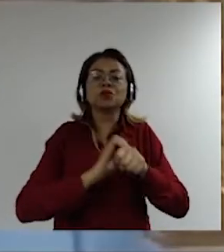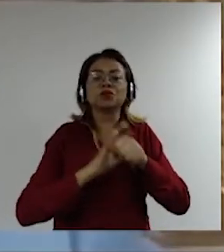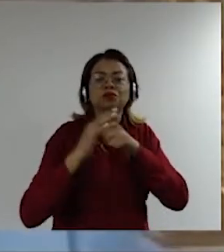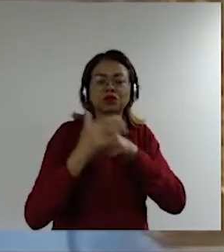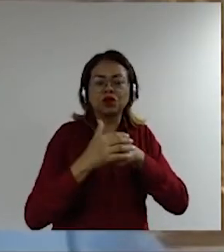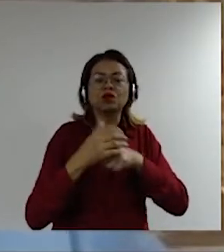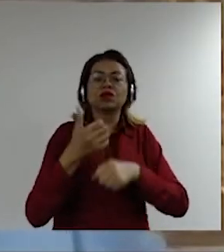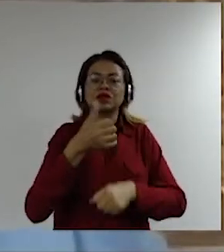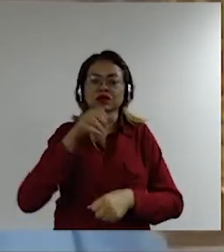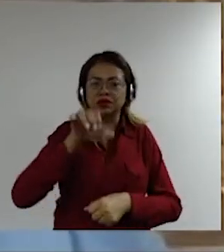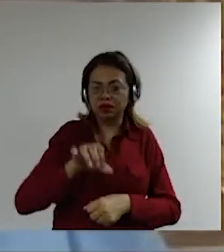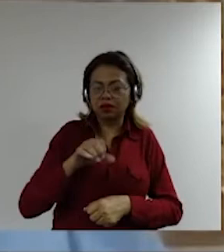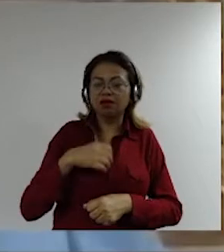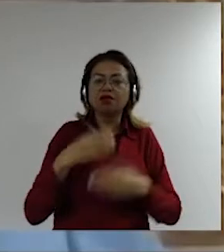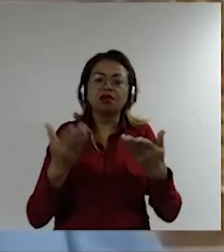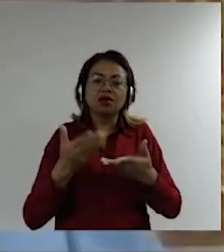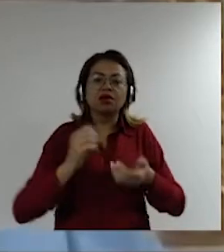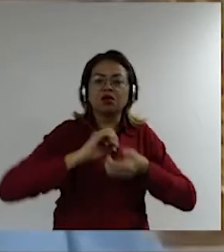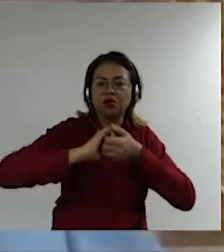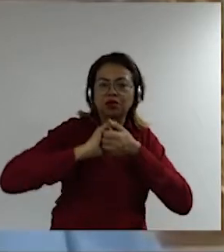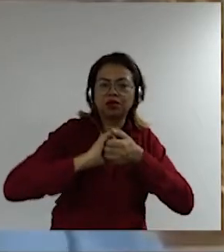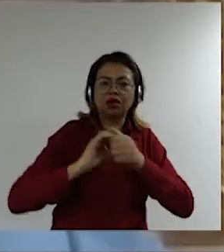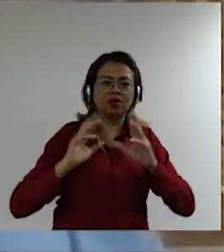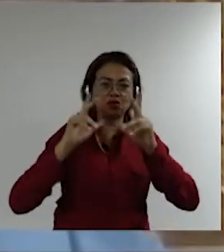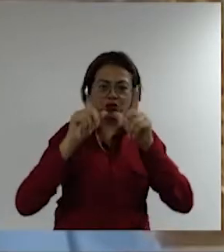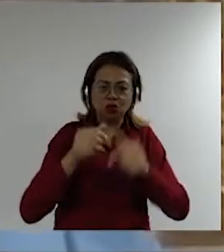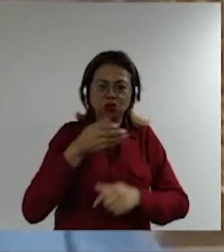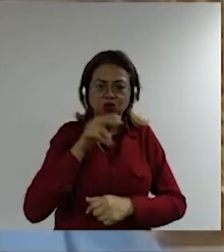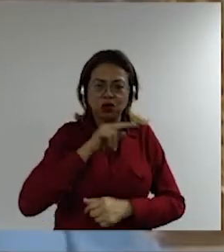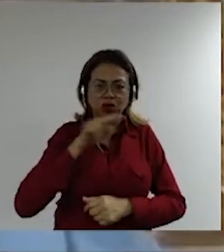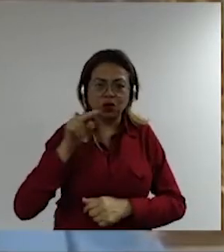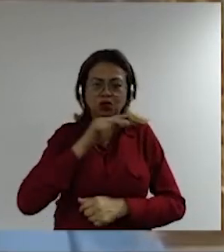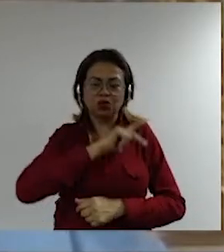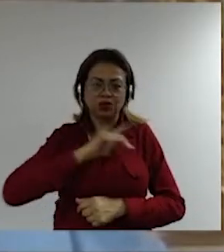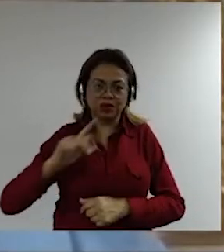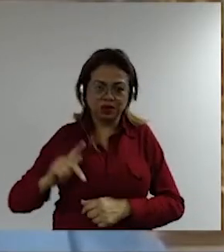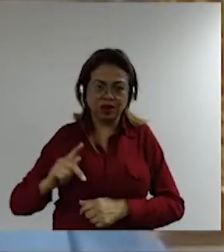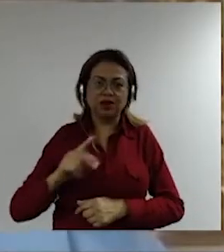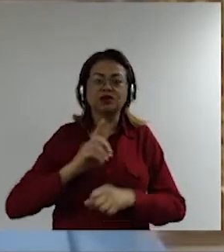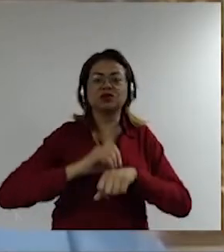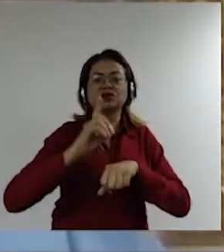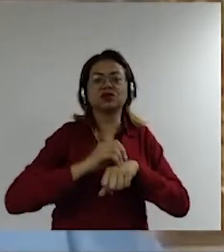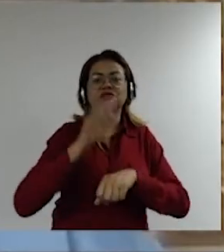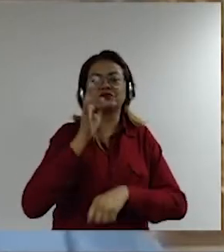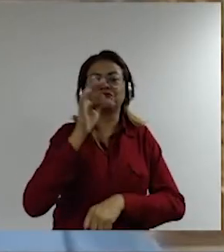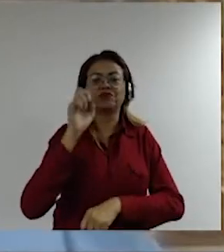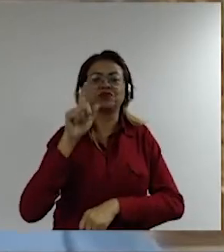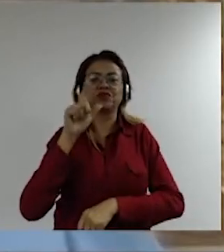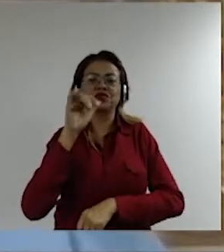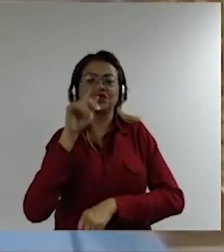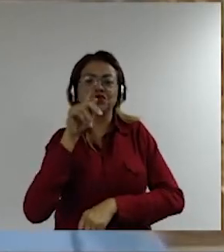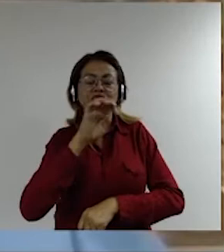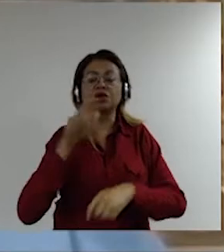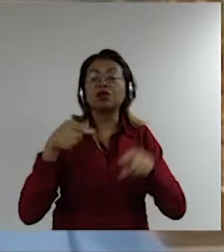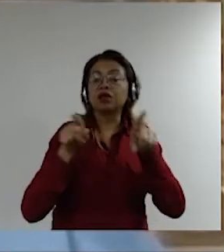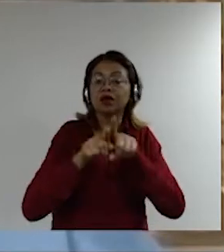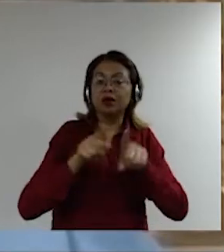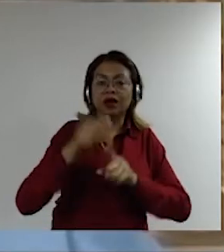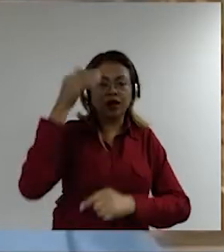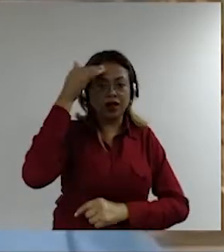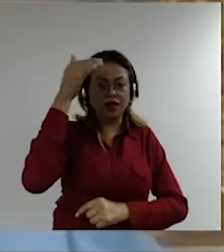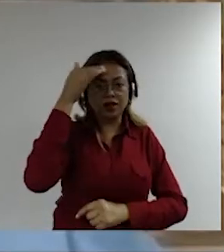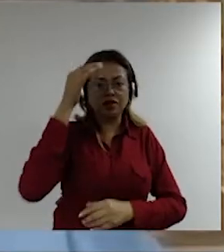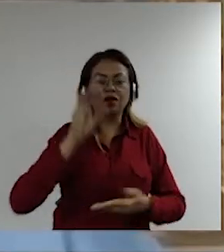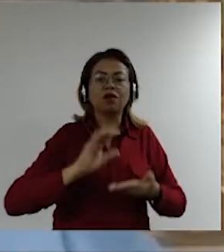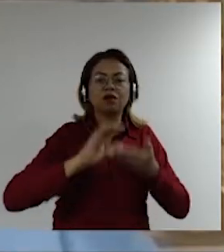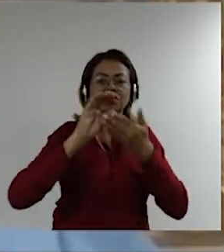Quero cumprimentar todos em nome do nosso presidente, Conselho Federal do AB, Dr. Felipe Santa Cruz, agradecer a diretoria do Conselho Federal na pessoa